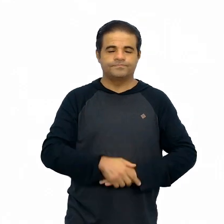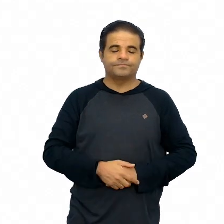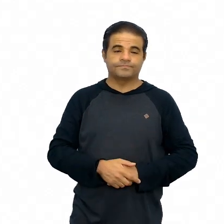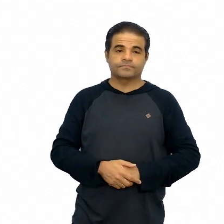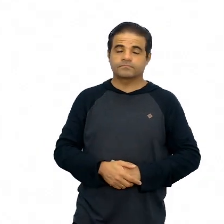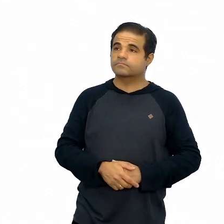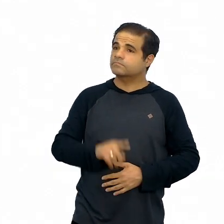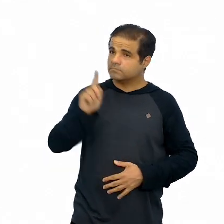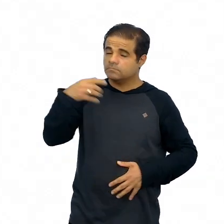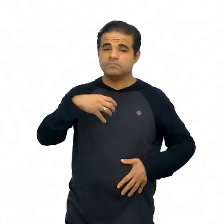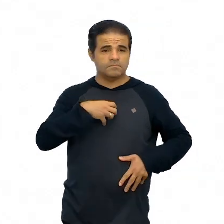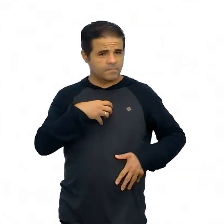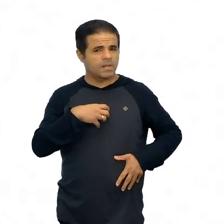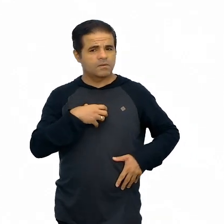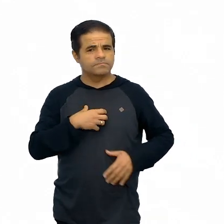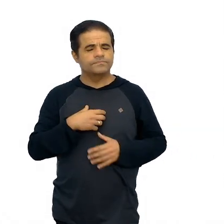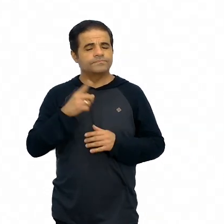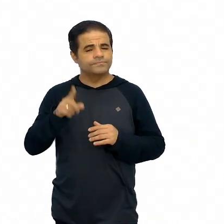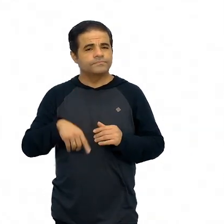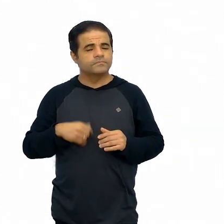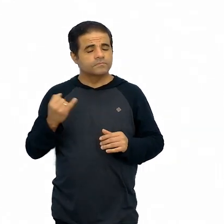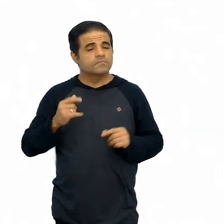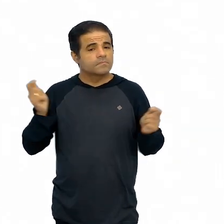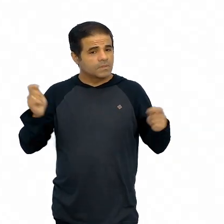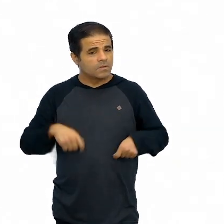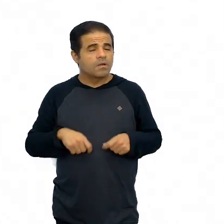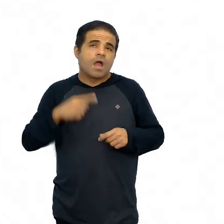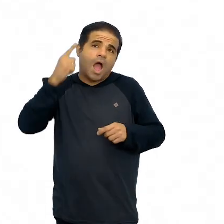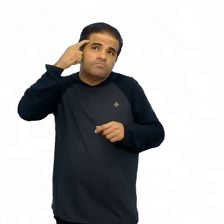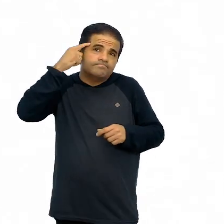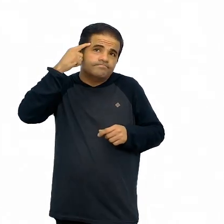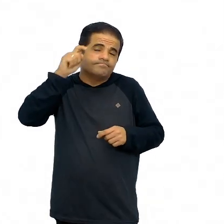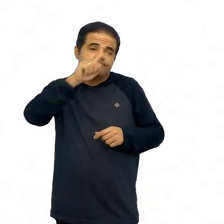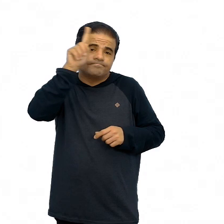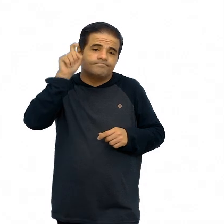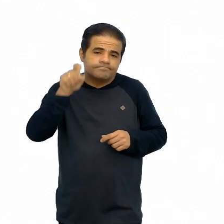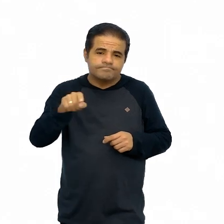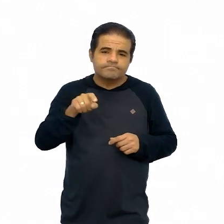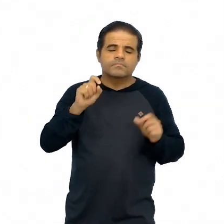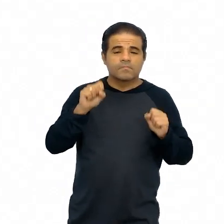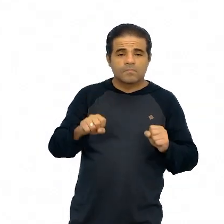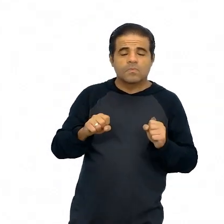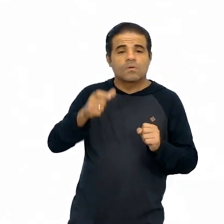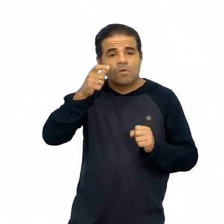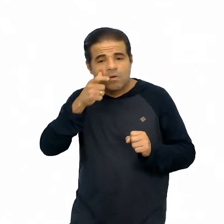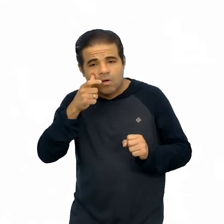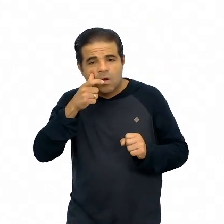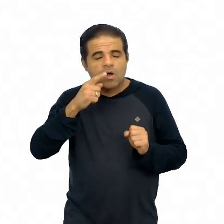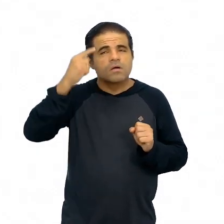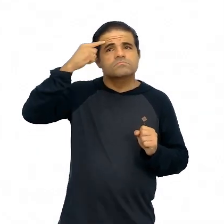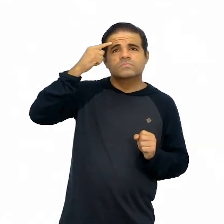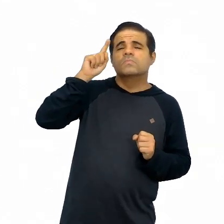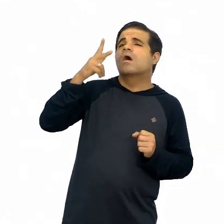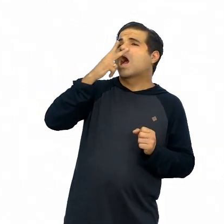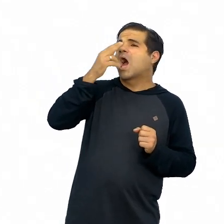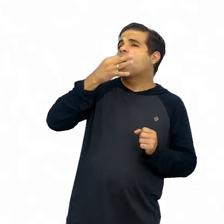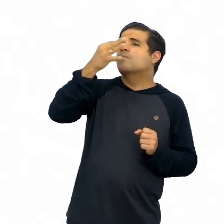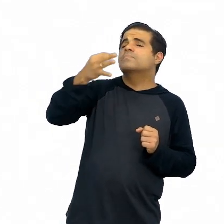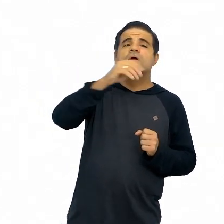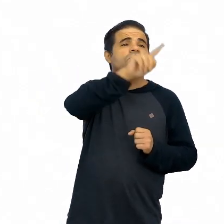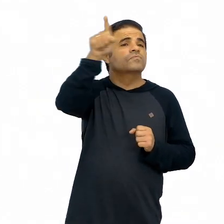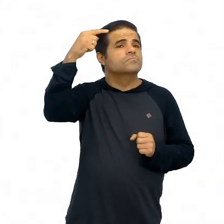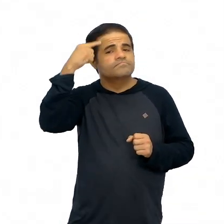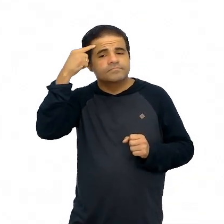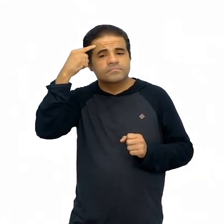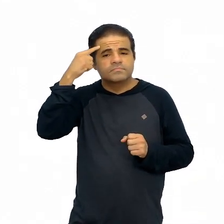E antes disso, antes da resolução, a gente pode fazer uma hipótese, né? É legal, gente, a gente fazer isso. Falar, ó, o que vocês acham? Qual pássaro